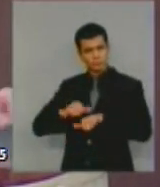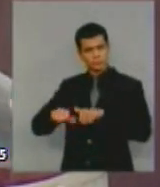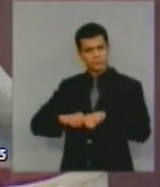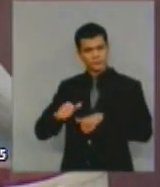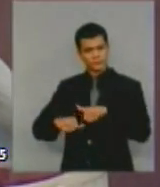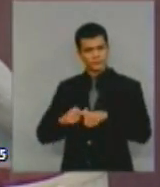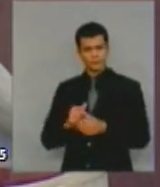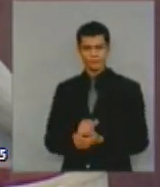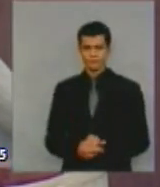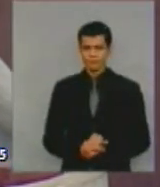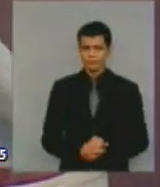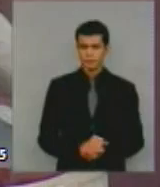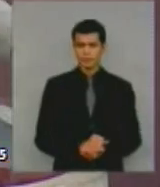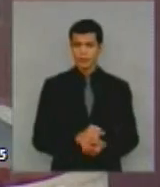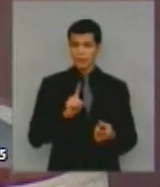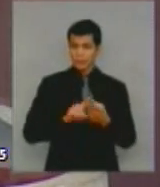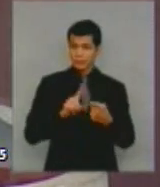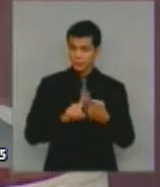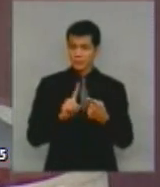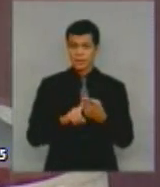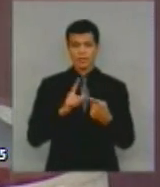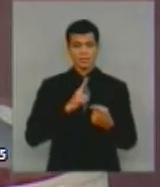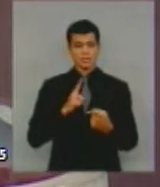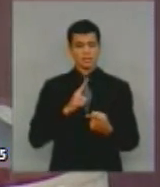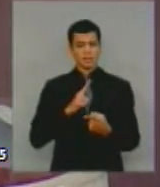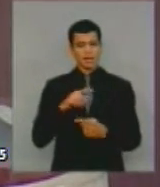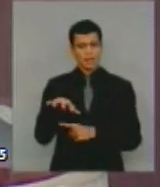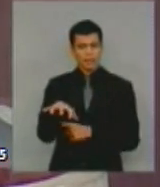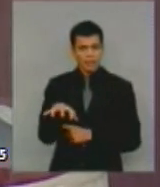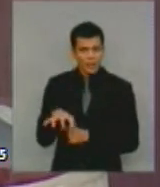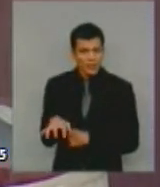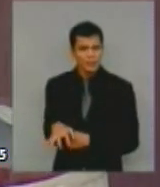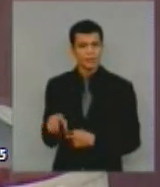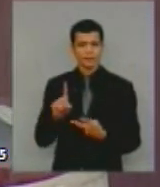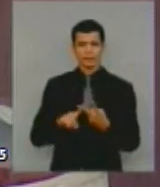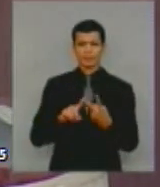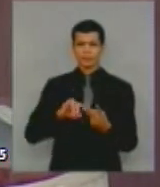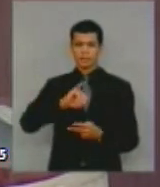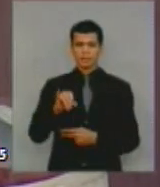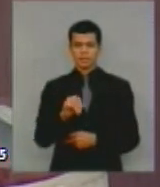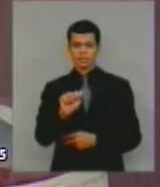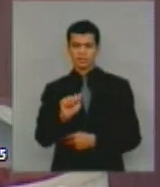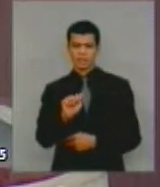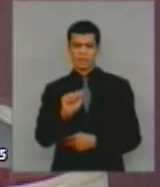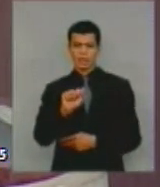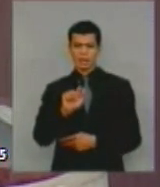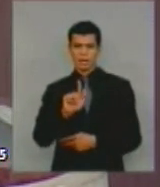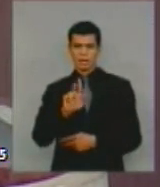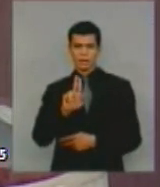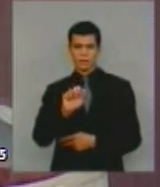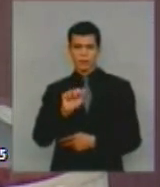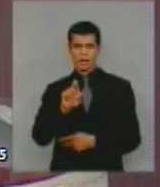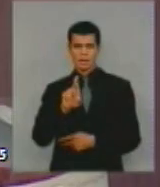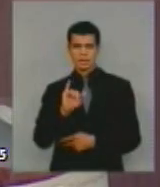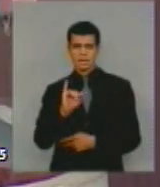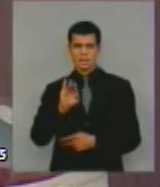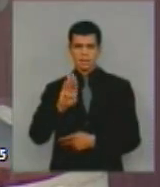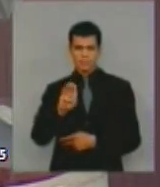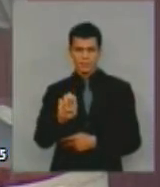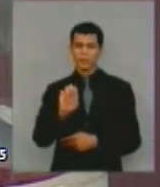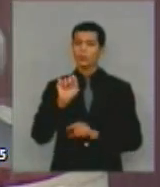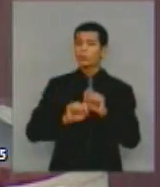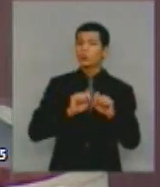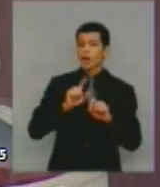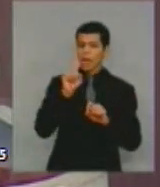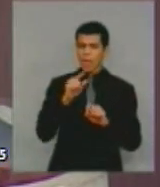Vale do Jaguaribe, o Cariri, exista ainda pulverização aérea de agrotóxicos. Ou seja,